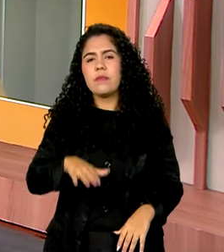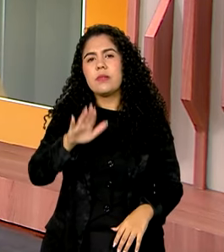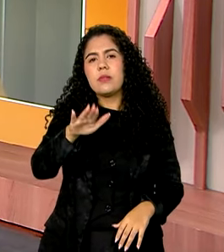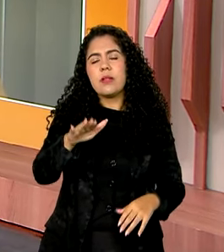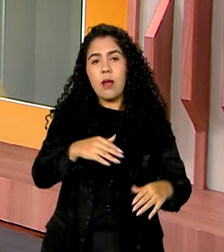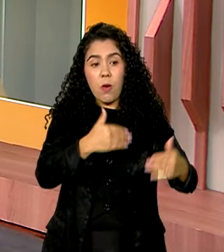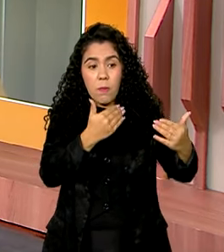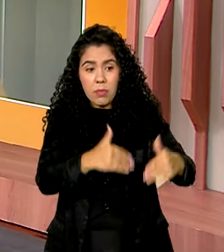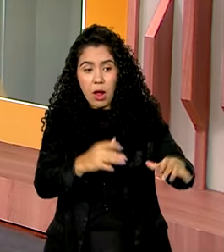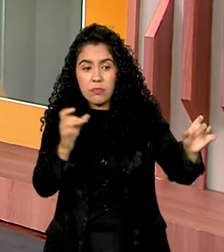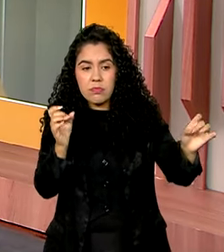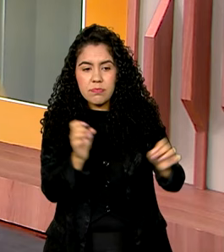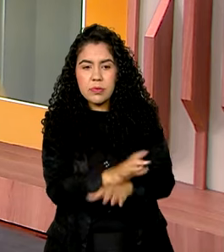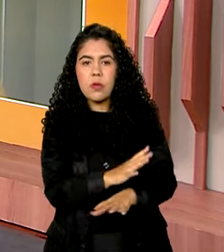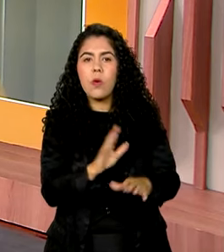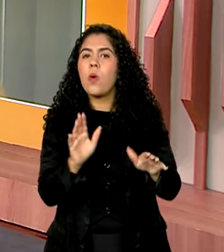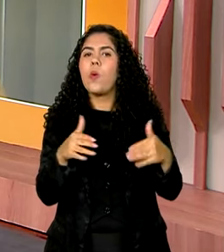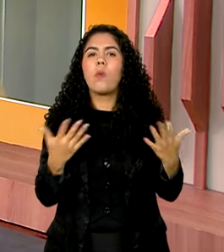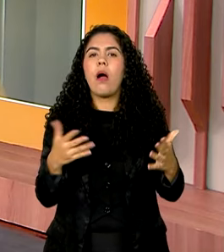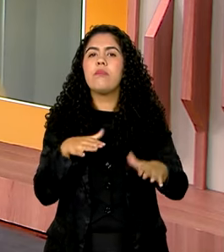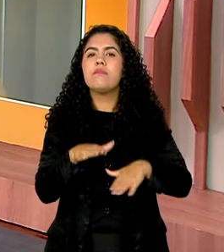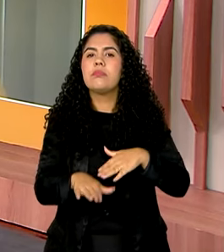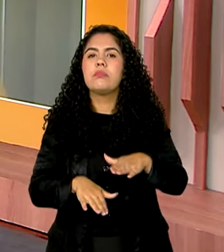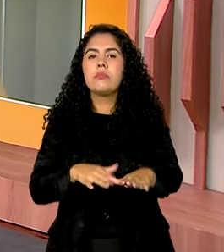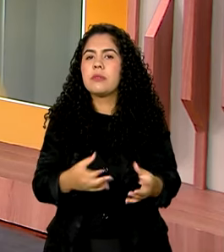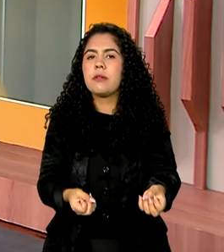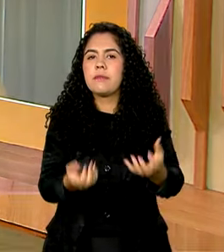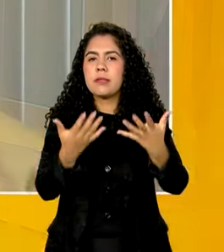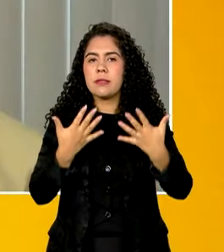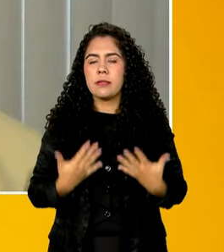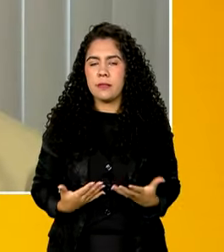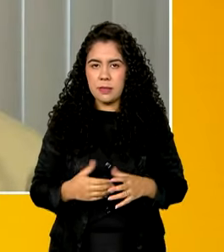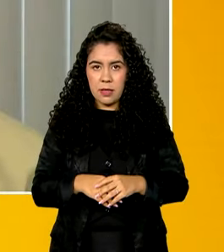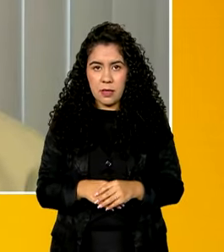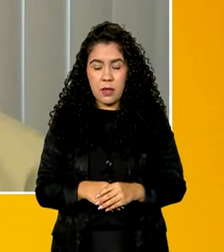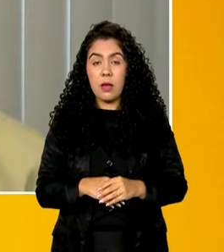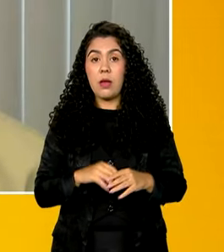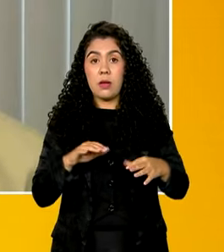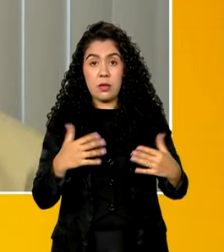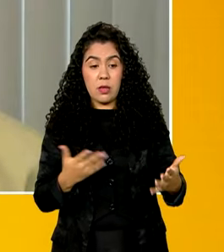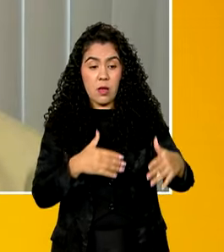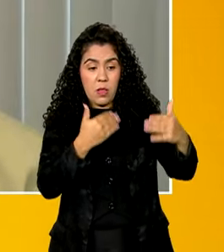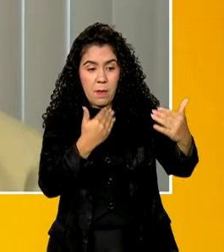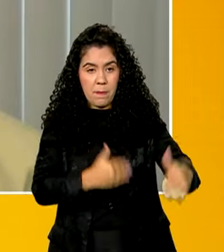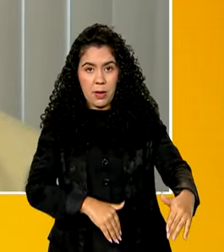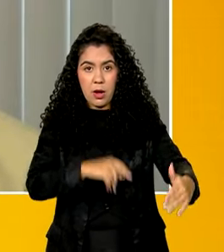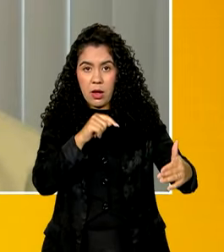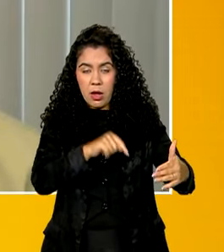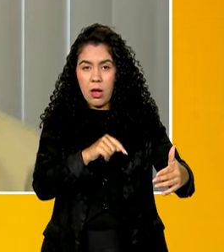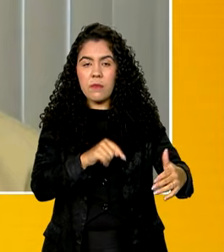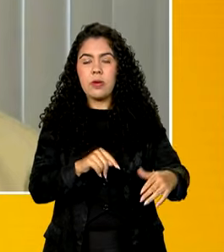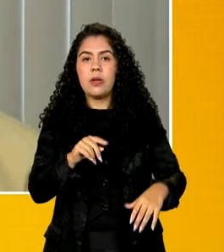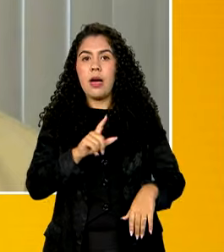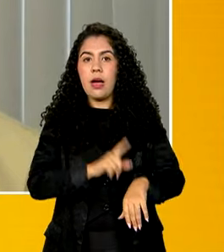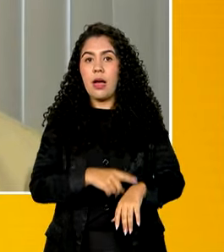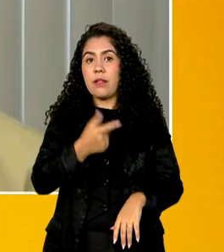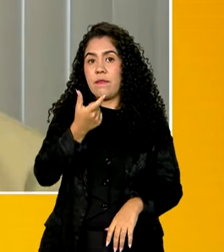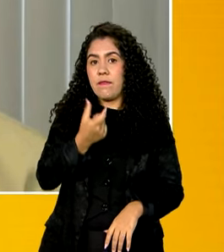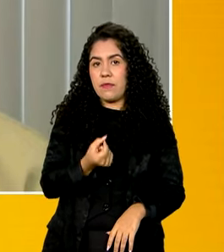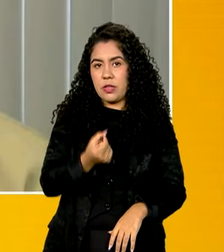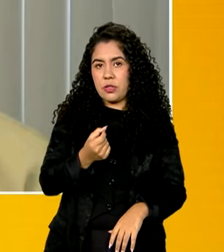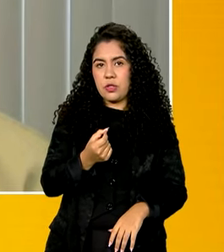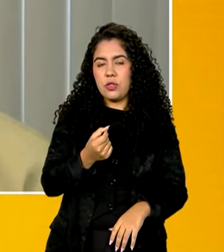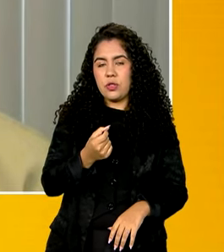das provas, quais são os próximos passos? Bem, no próprio dia das provas, às 20 horas, tá? Os candidatos vão